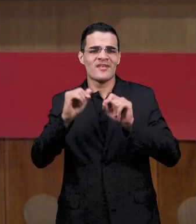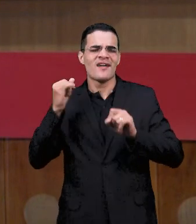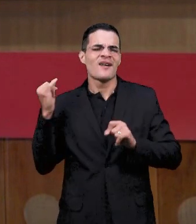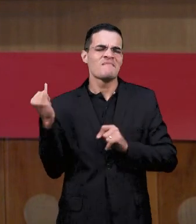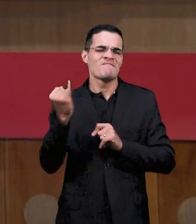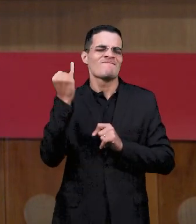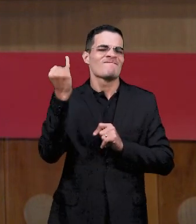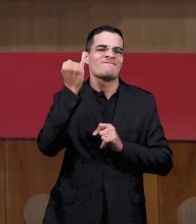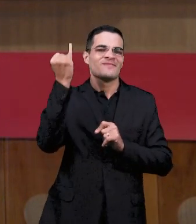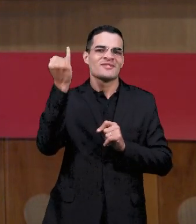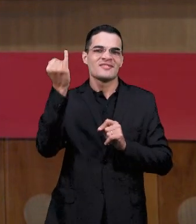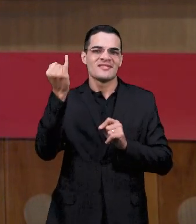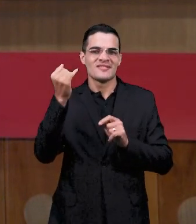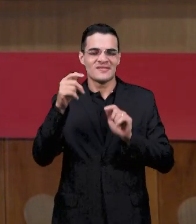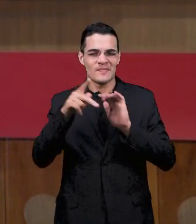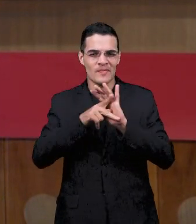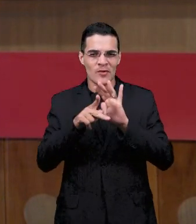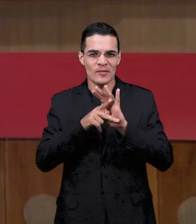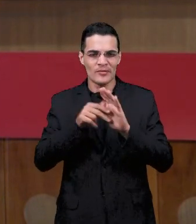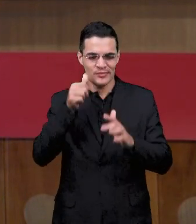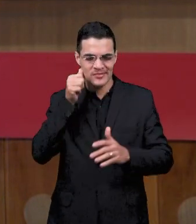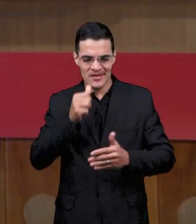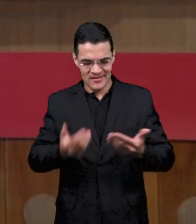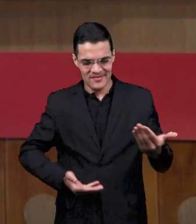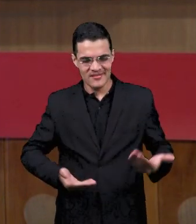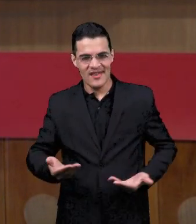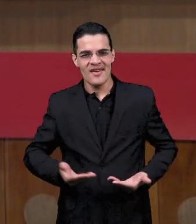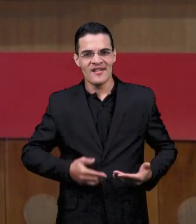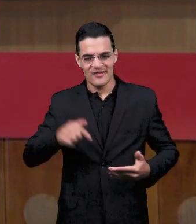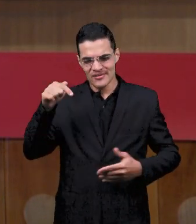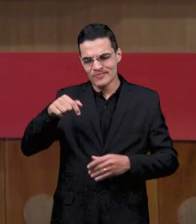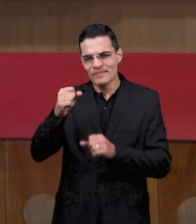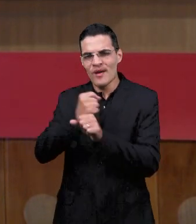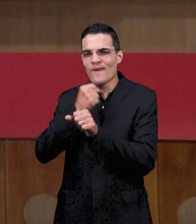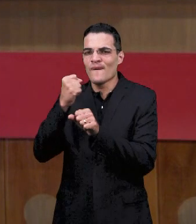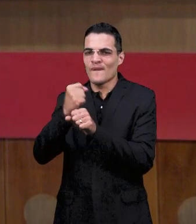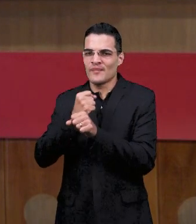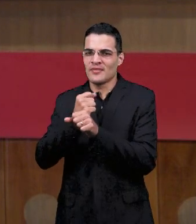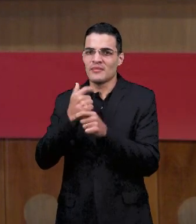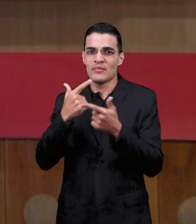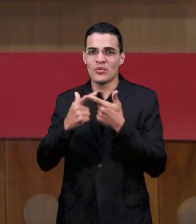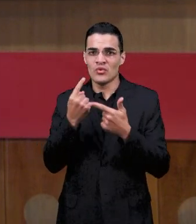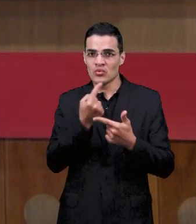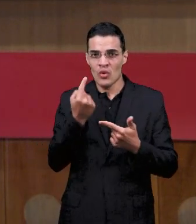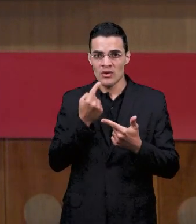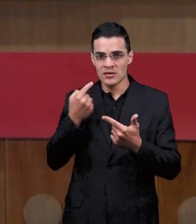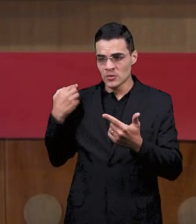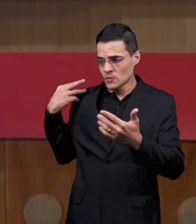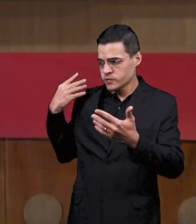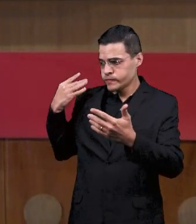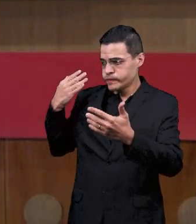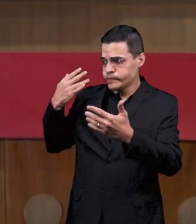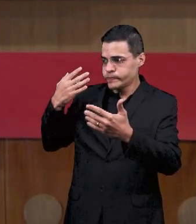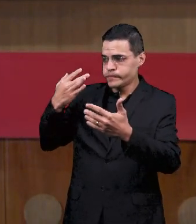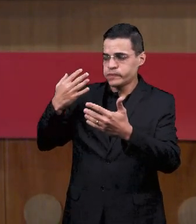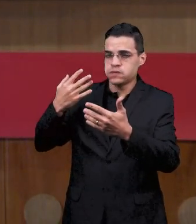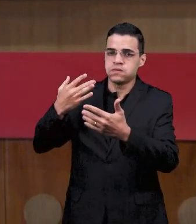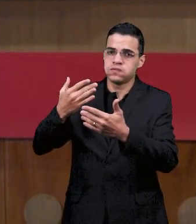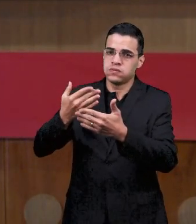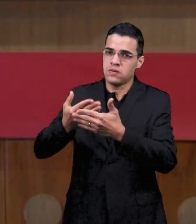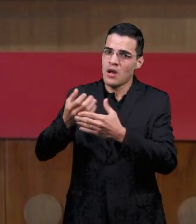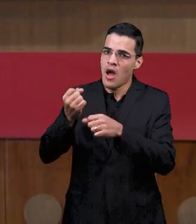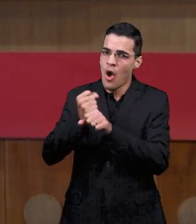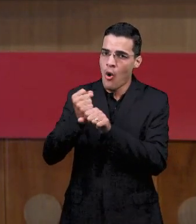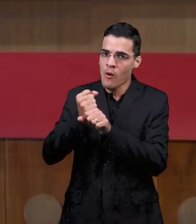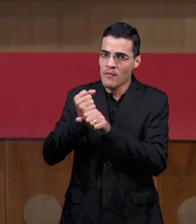senhoras nesta obra. Nós não teríamos chegado até aqui, a obra não teria chegado